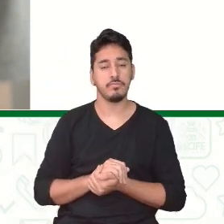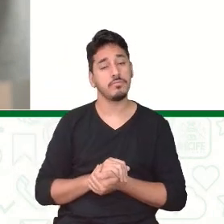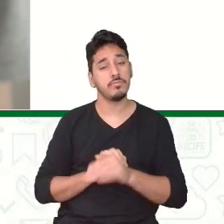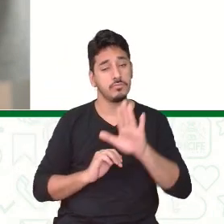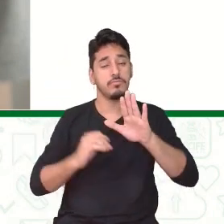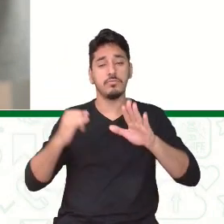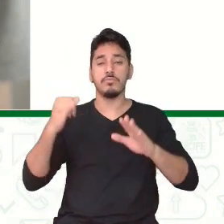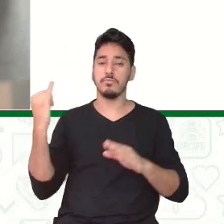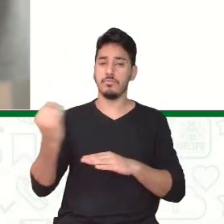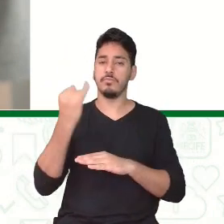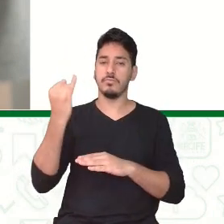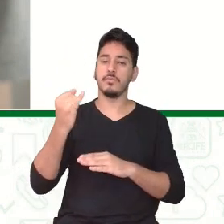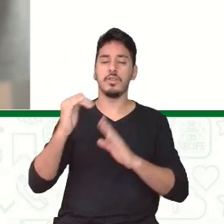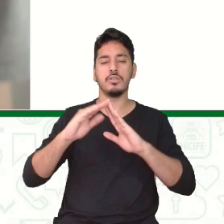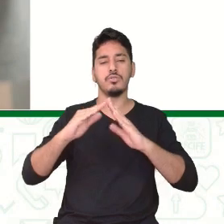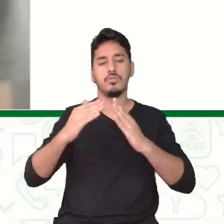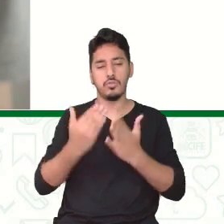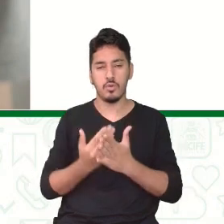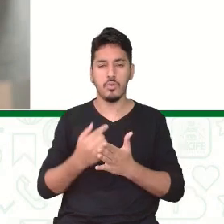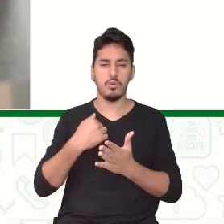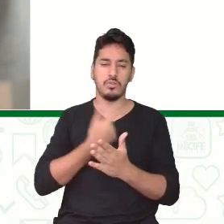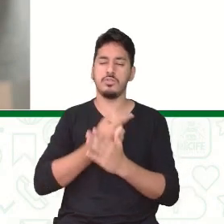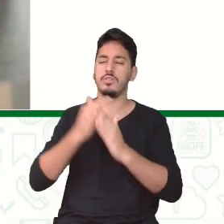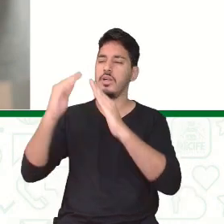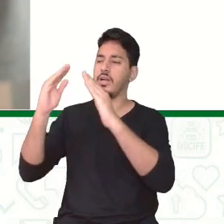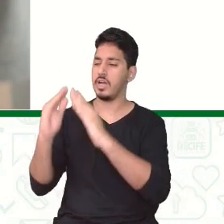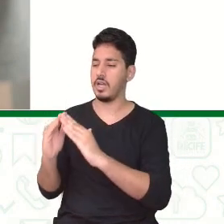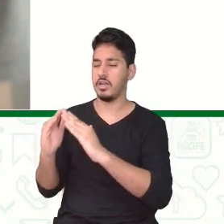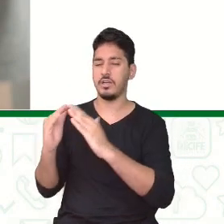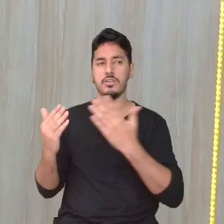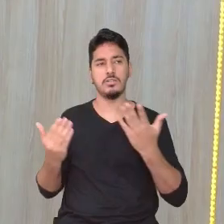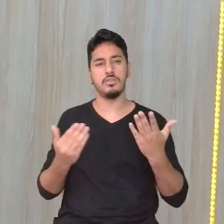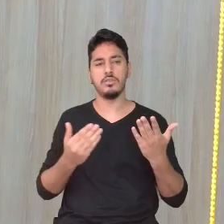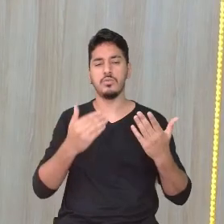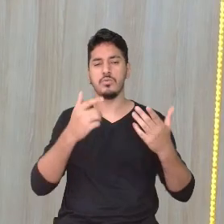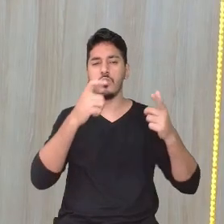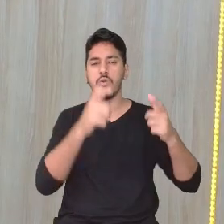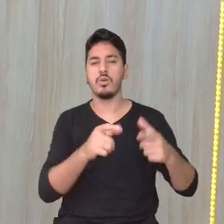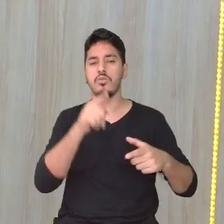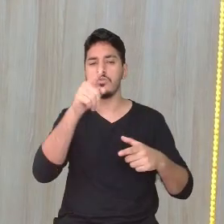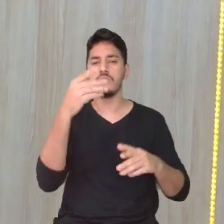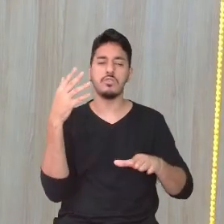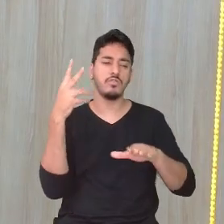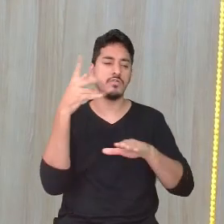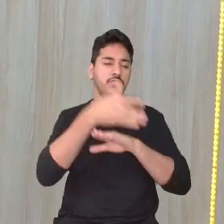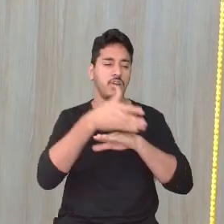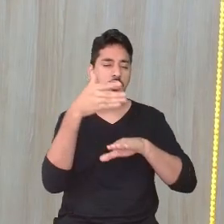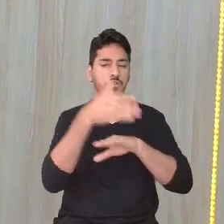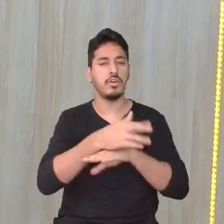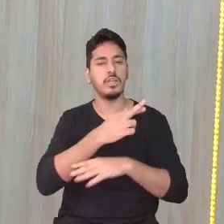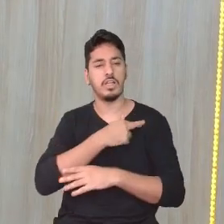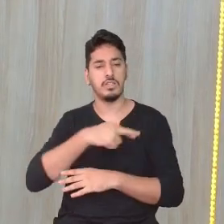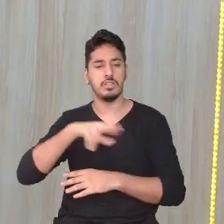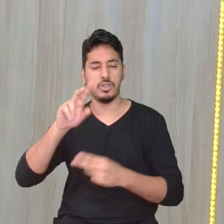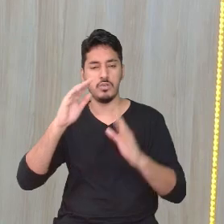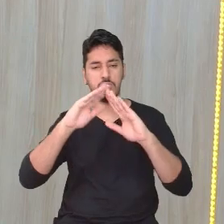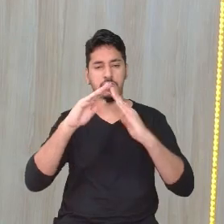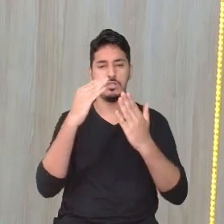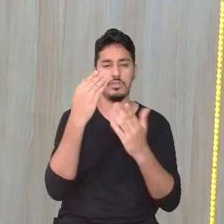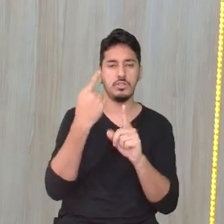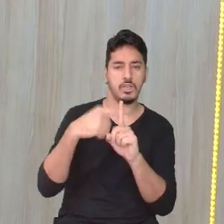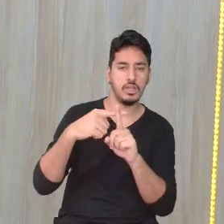muito importante a gente, nas escolas, na nossa casa, no local em que você frequenta, que tem a sua religião, seja uma